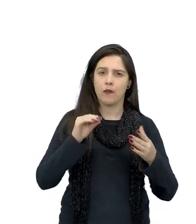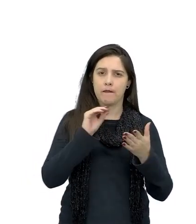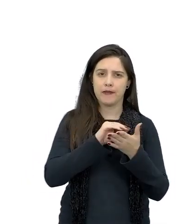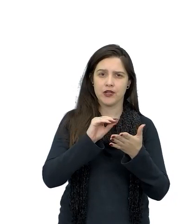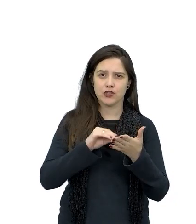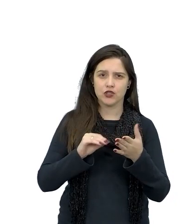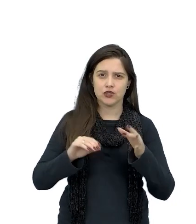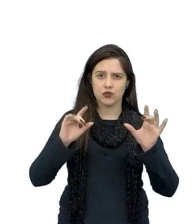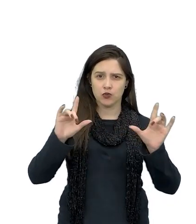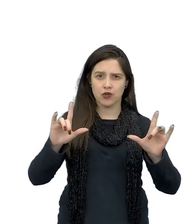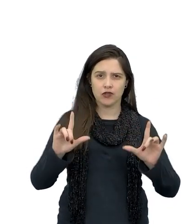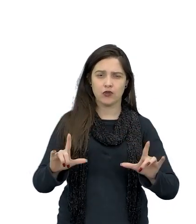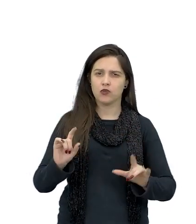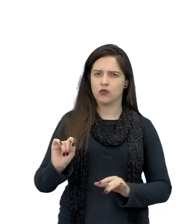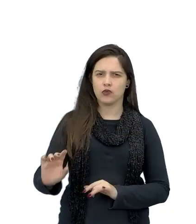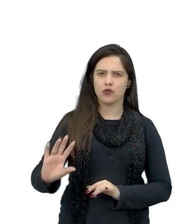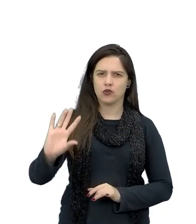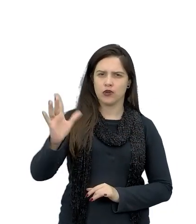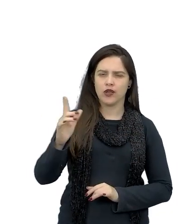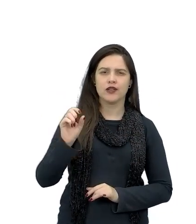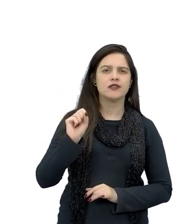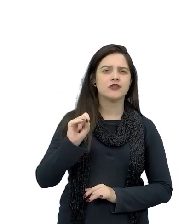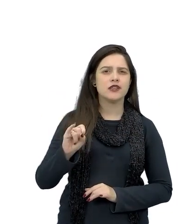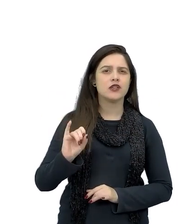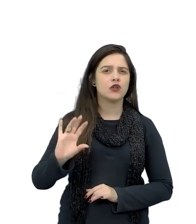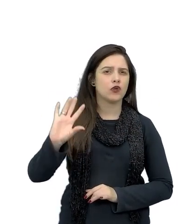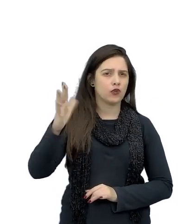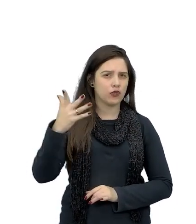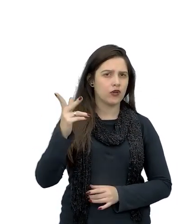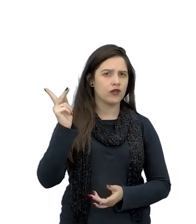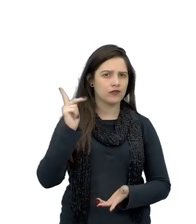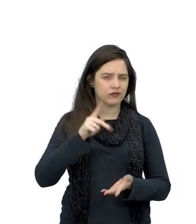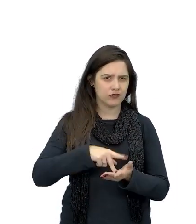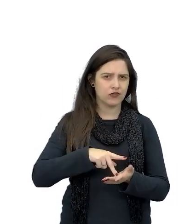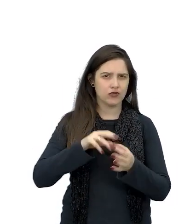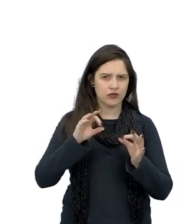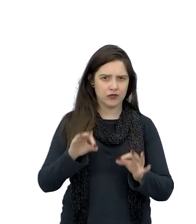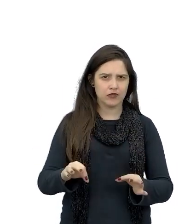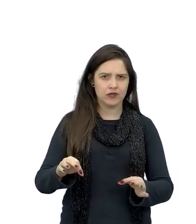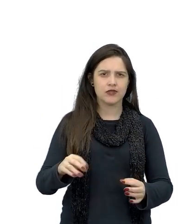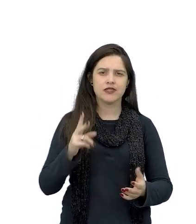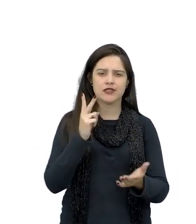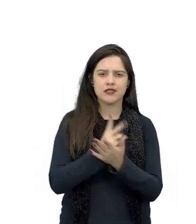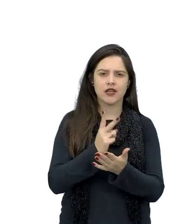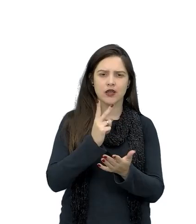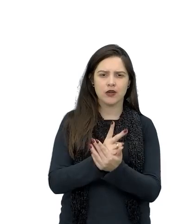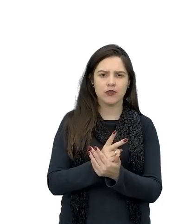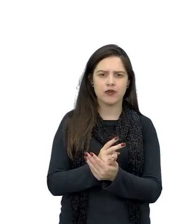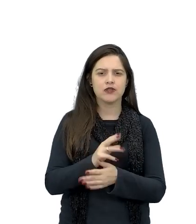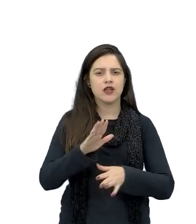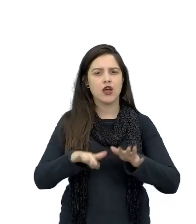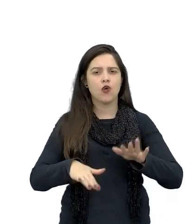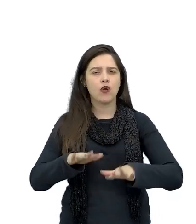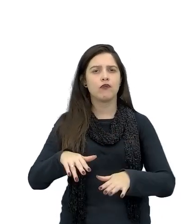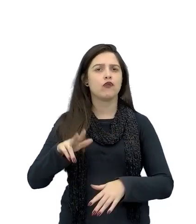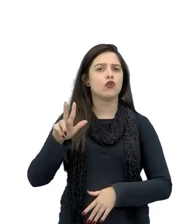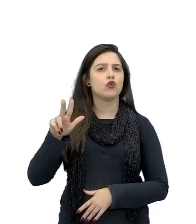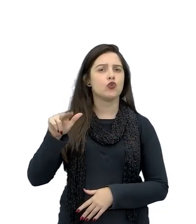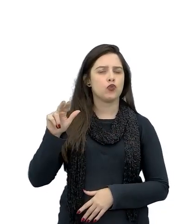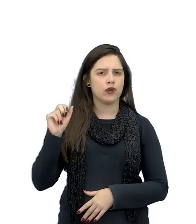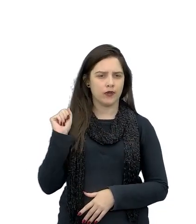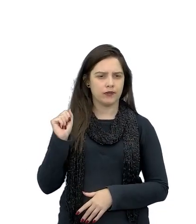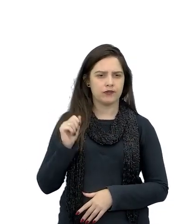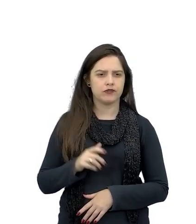os alunos terão que anotar quando isso ocorreu, né? Cada item. Foi sempre, foi às vezes ou